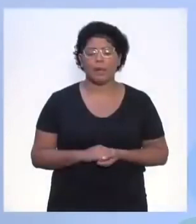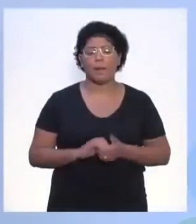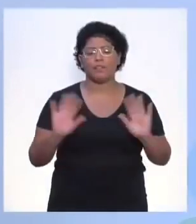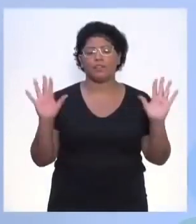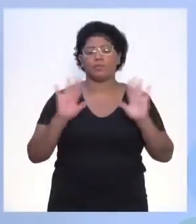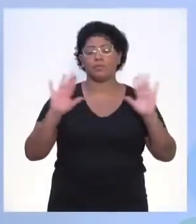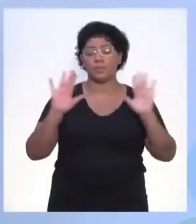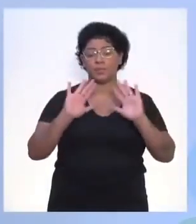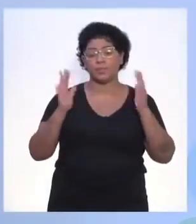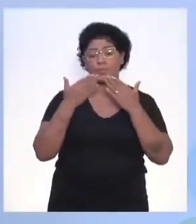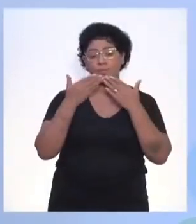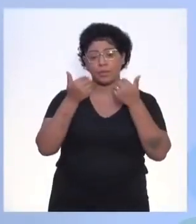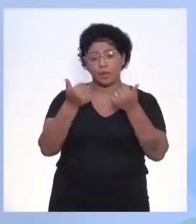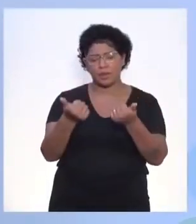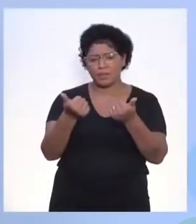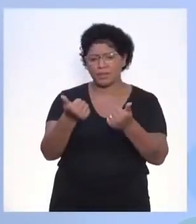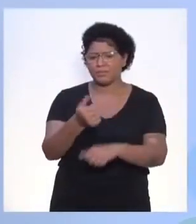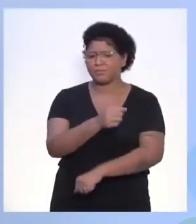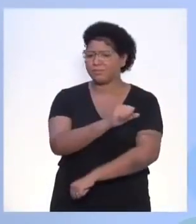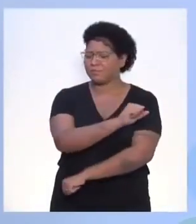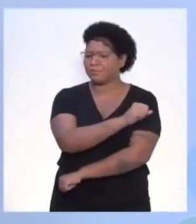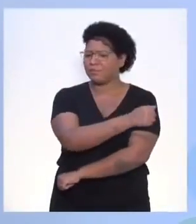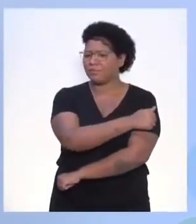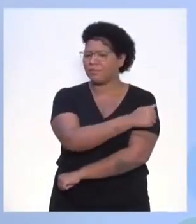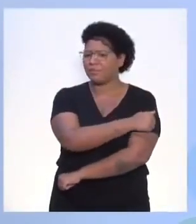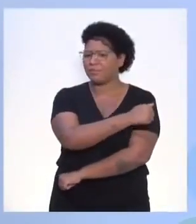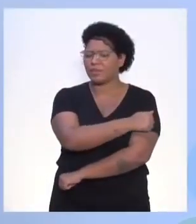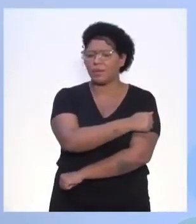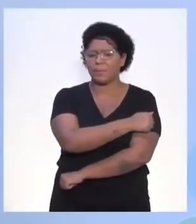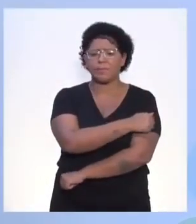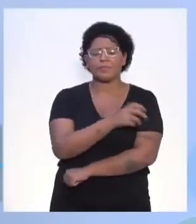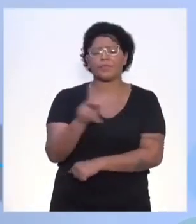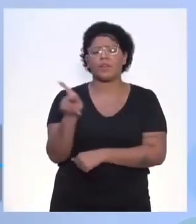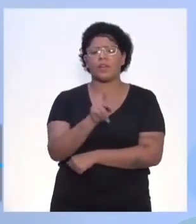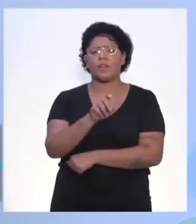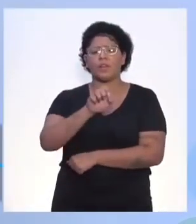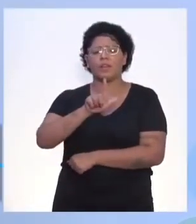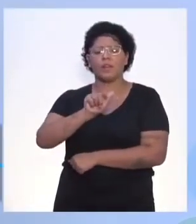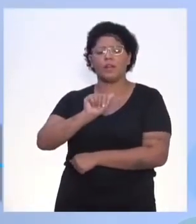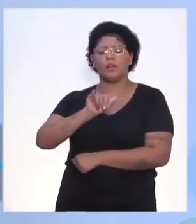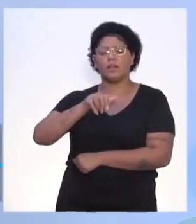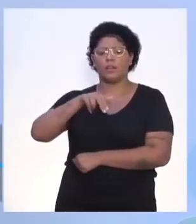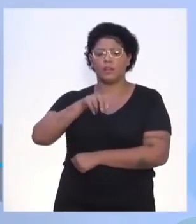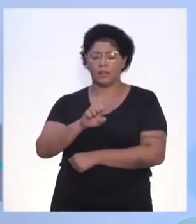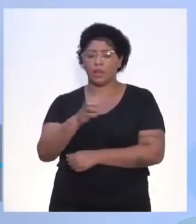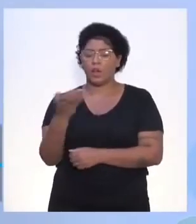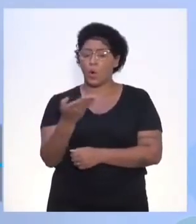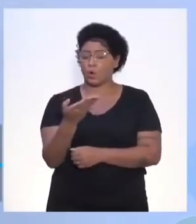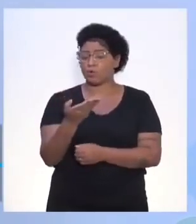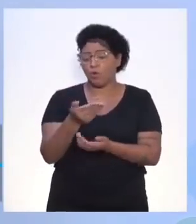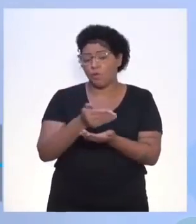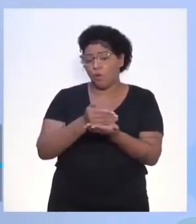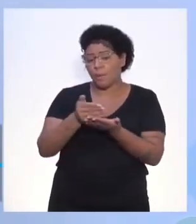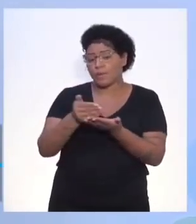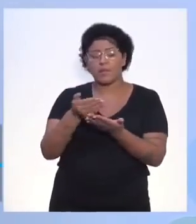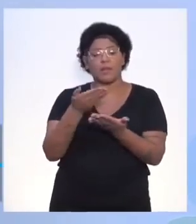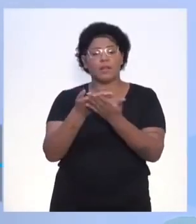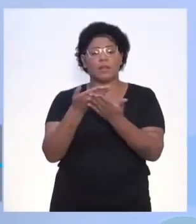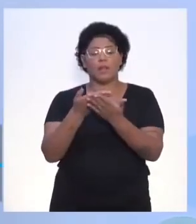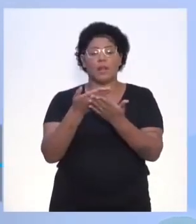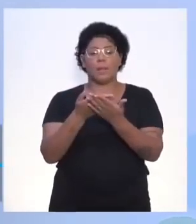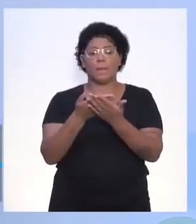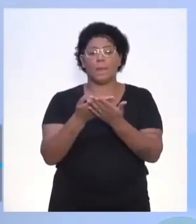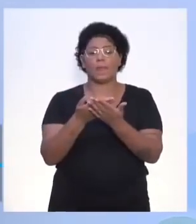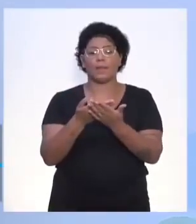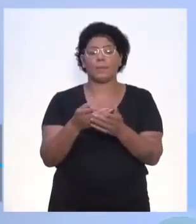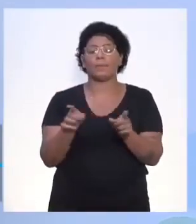Olá, alunos, professores que nos acompanham, tudo bem? Eu sou a professora Elaine, vou moderar a aula do professor Mauro. Espero que tenhamos um